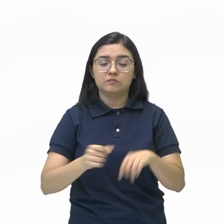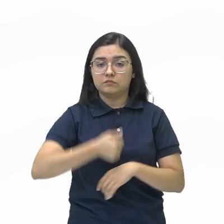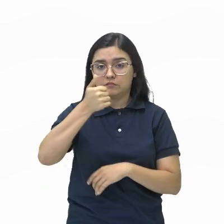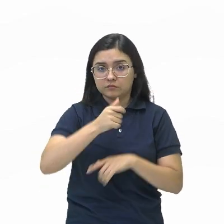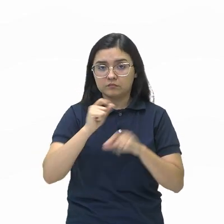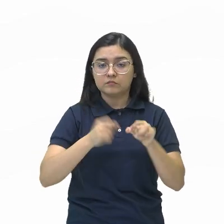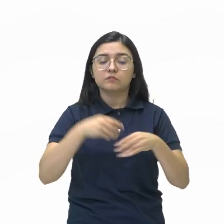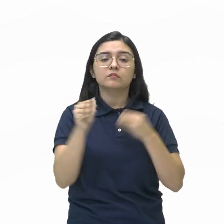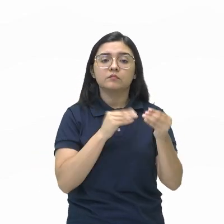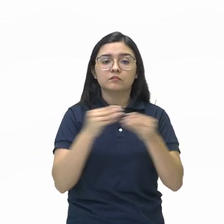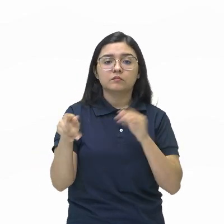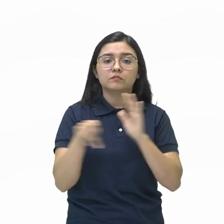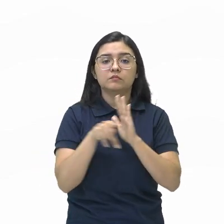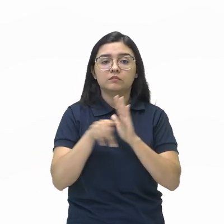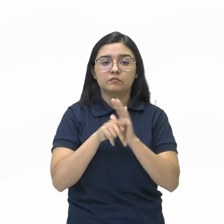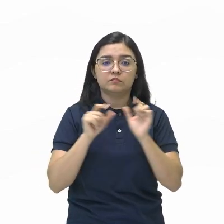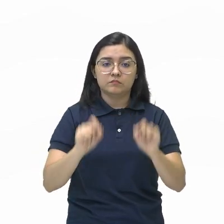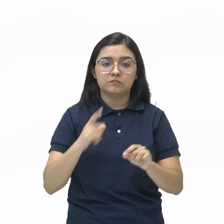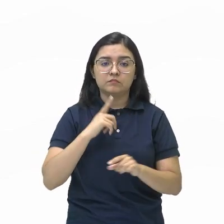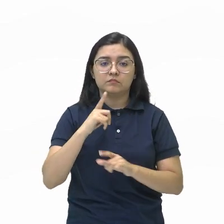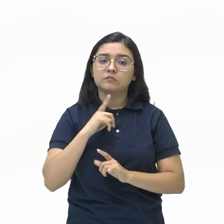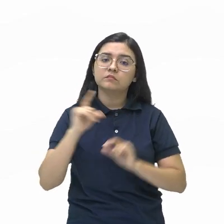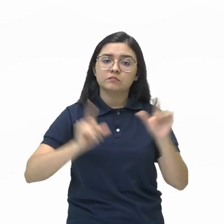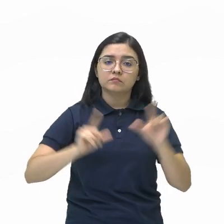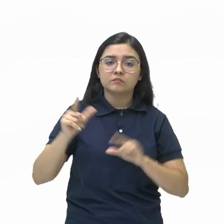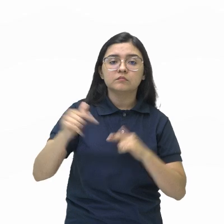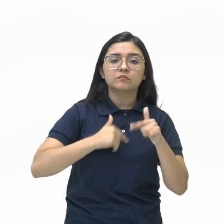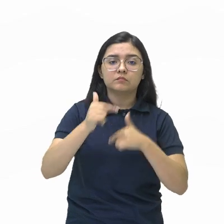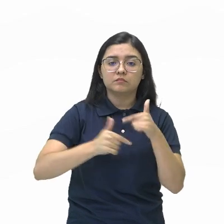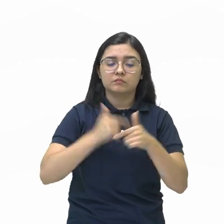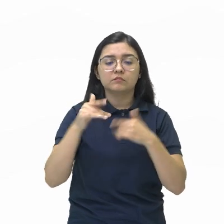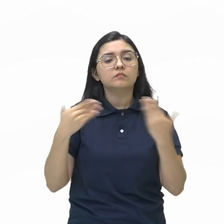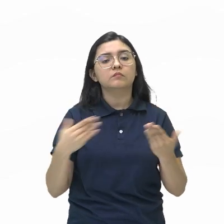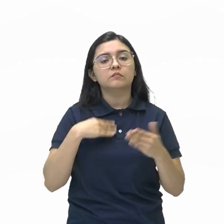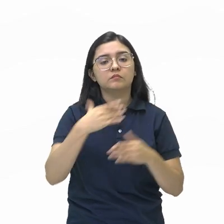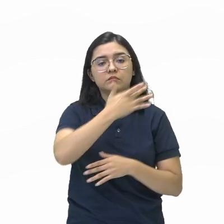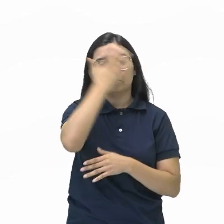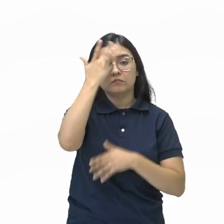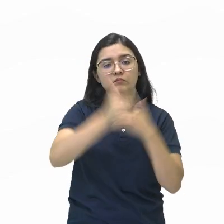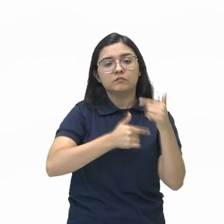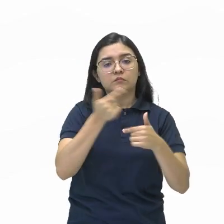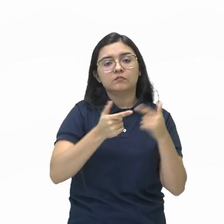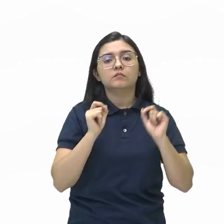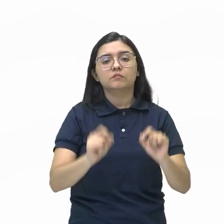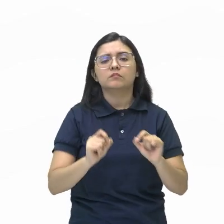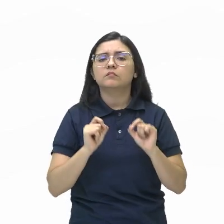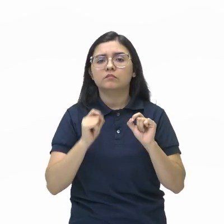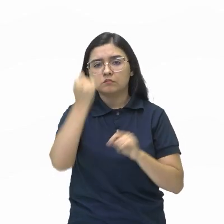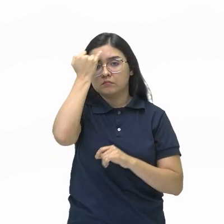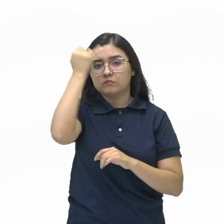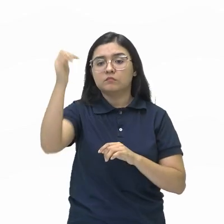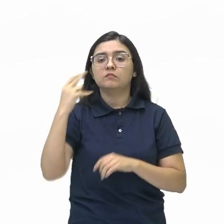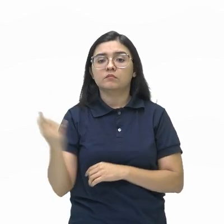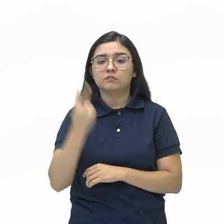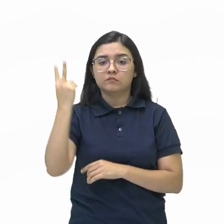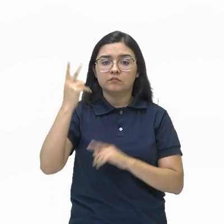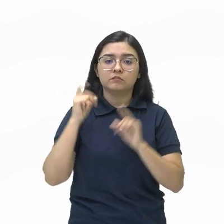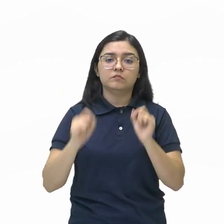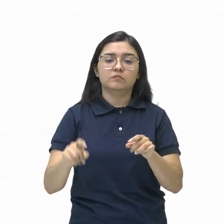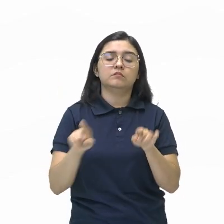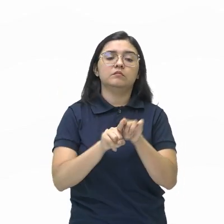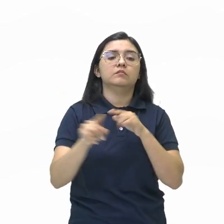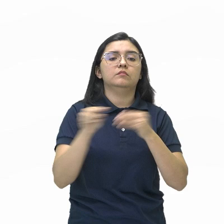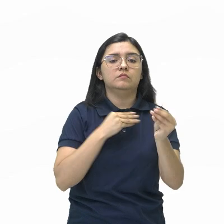vamos falar de flexibilidade e teletrabalho. Para os trabalhadores, é a ideia de o quê? Valorizar